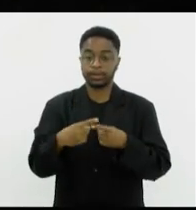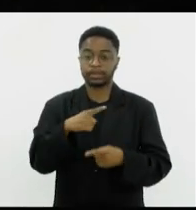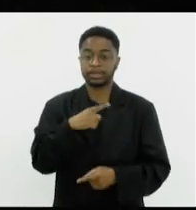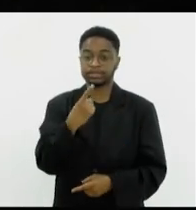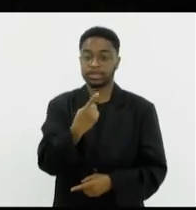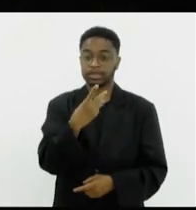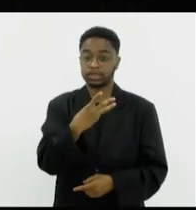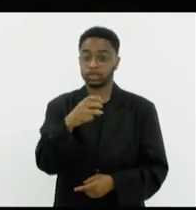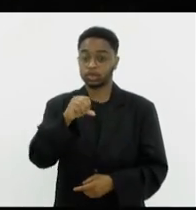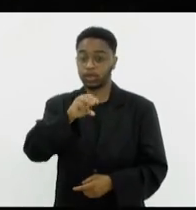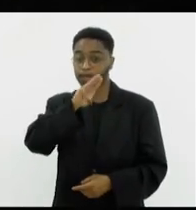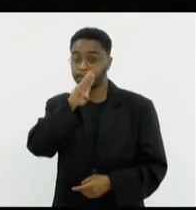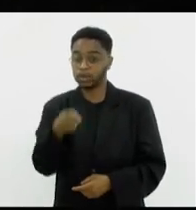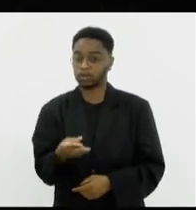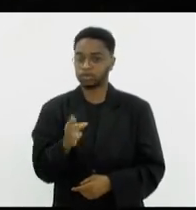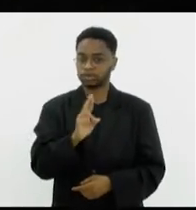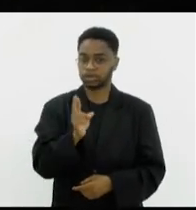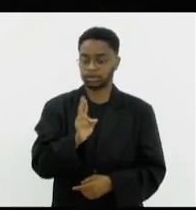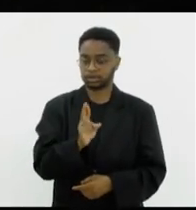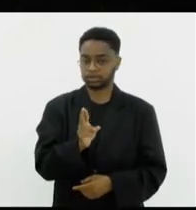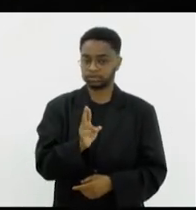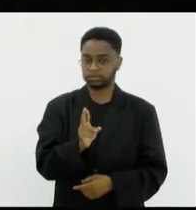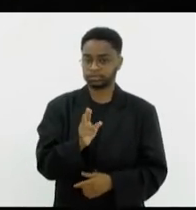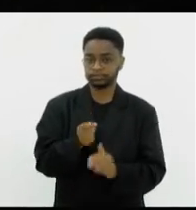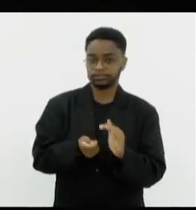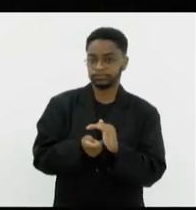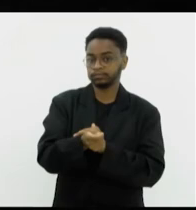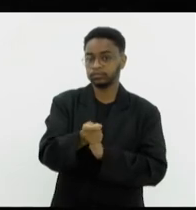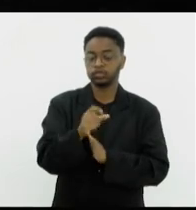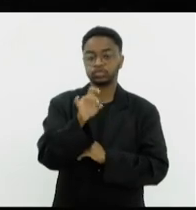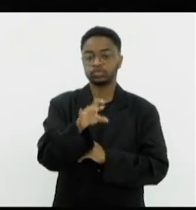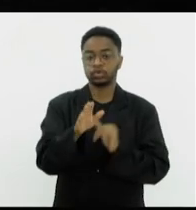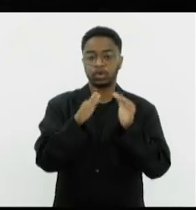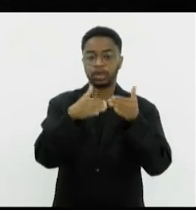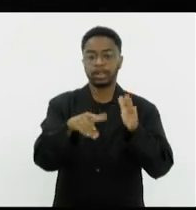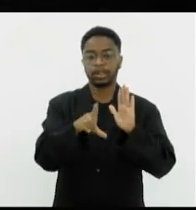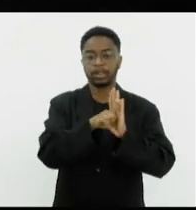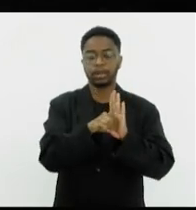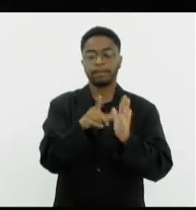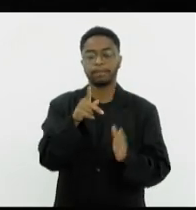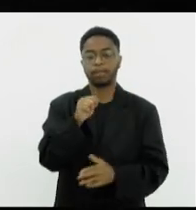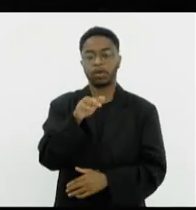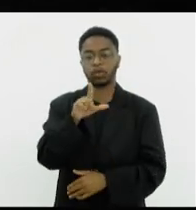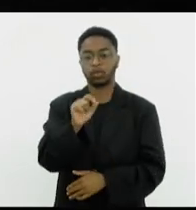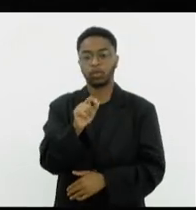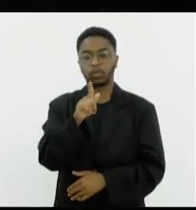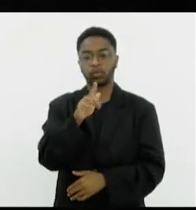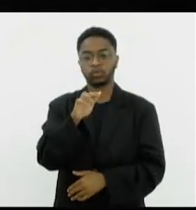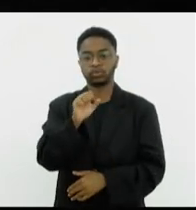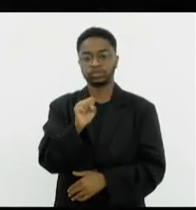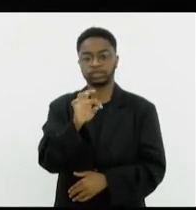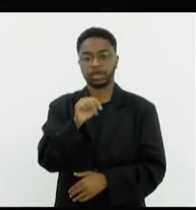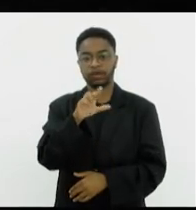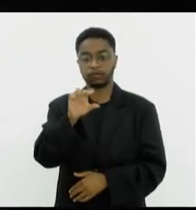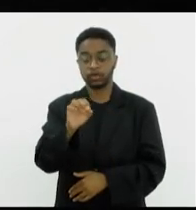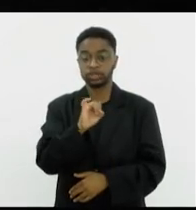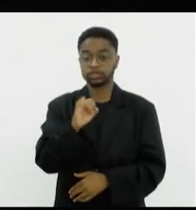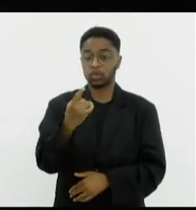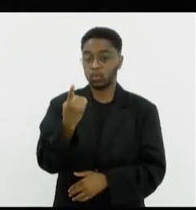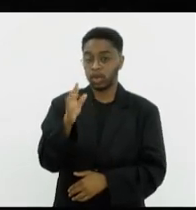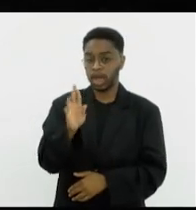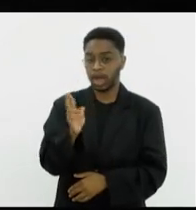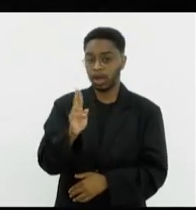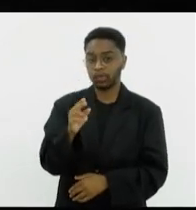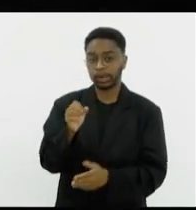139 milhões de reais investidos só na Lei Paulo Gustavo, a cada um real desse